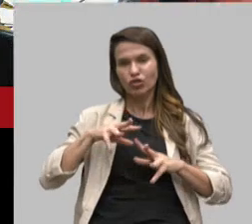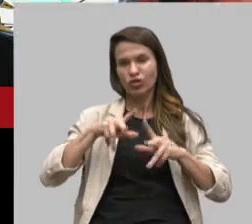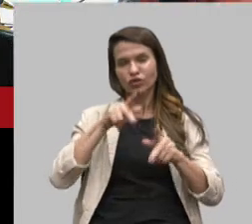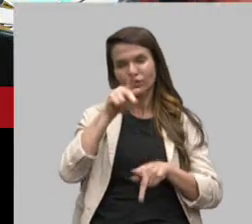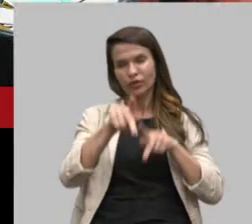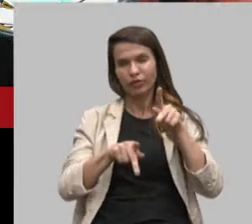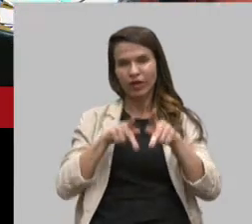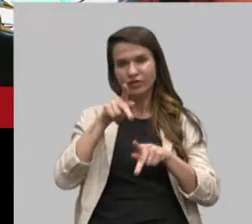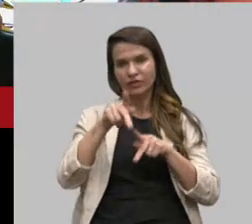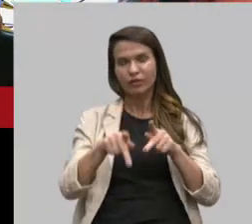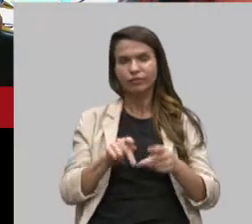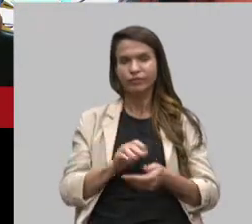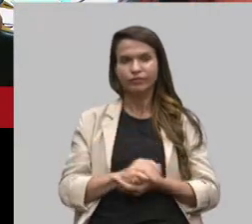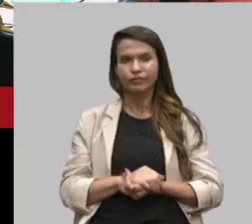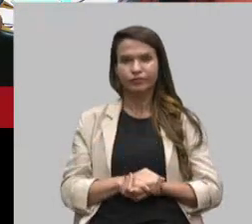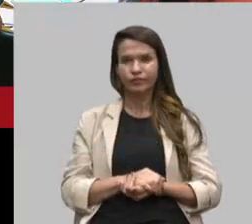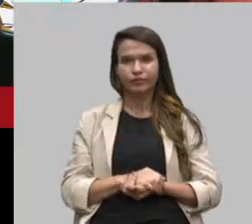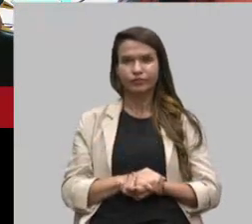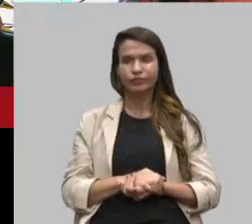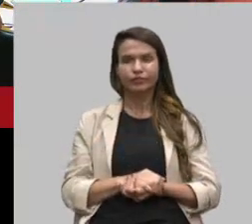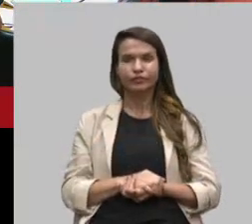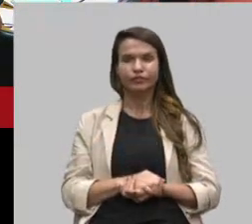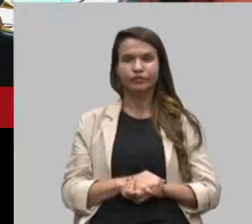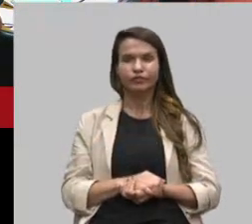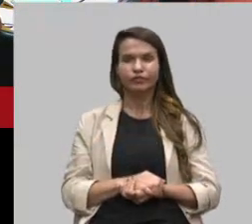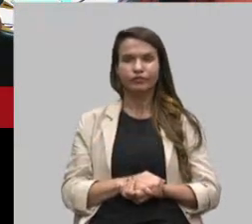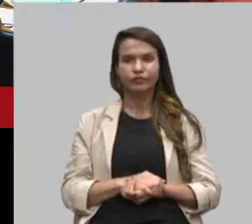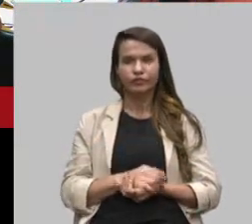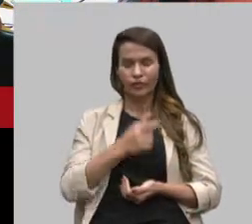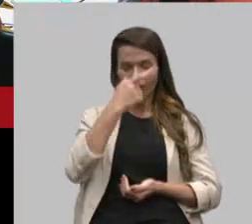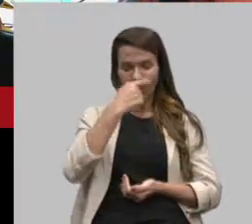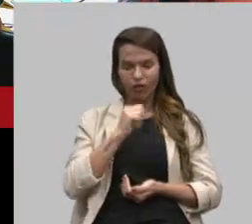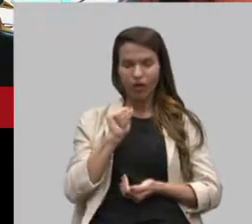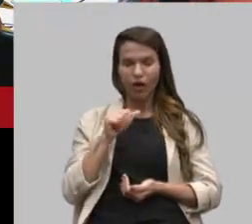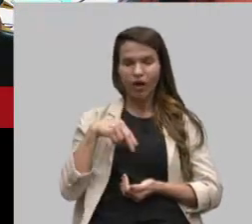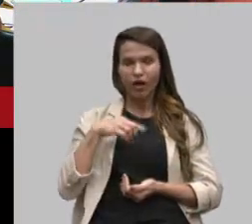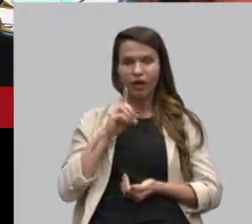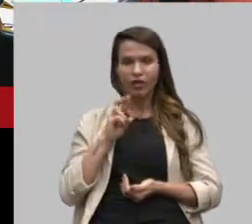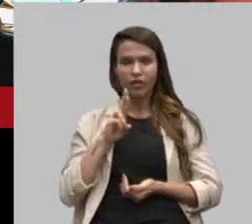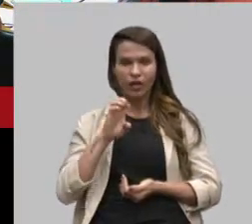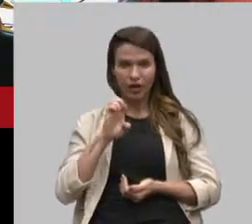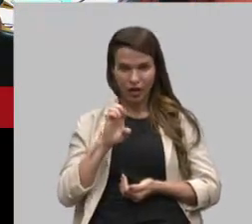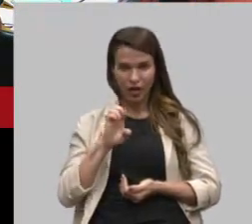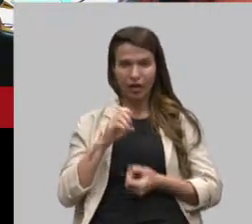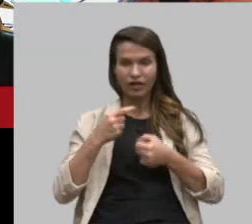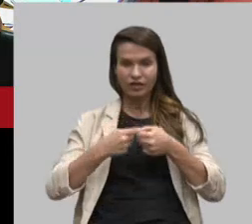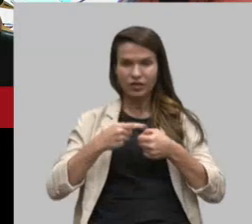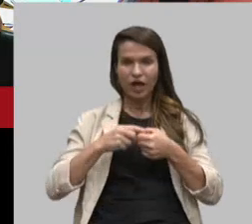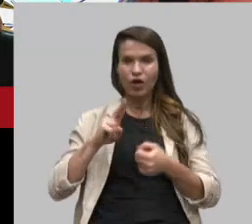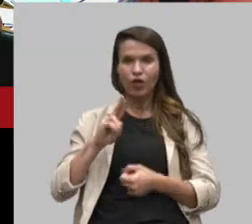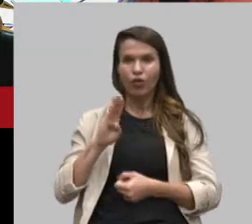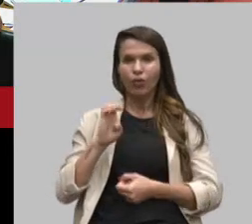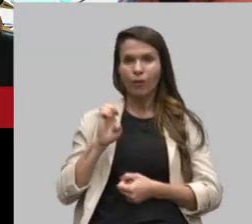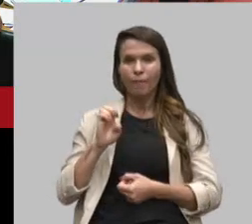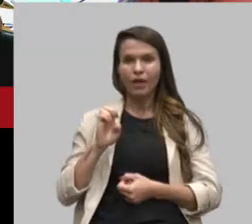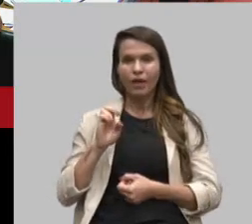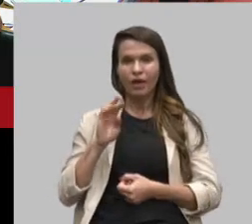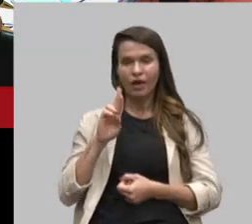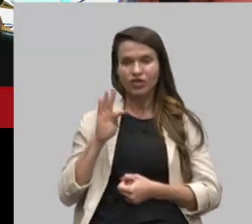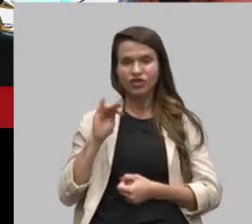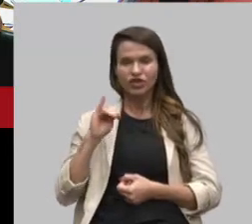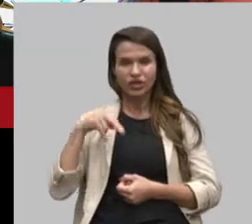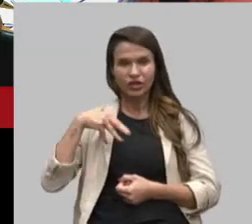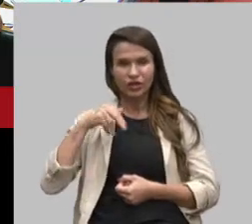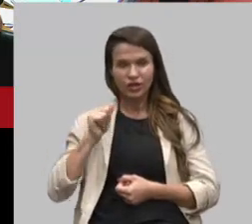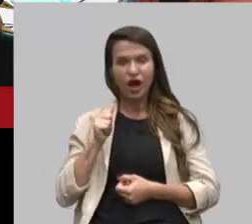população e eu sou o André sou Albertina pode falar sou o André sou Albertina e o